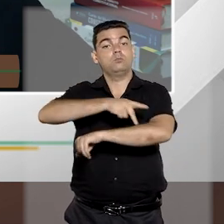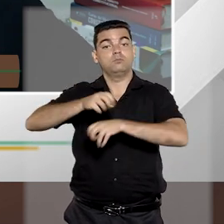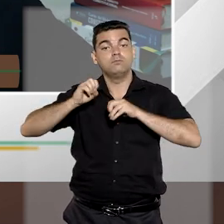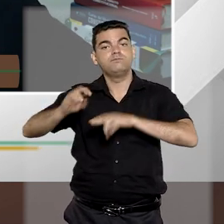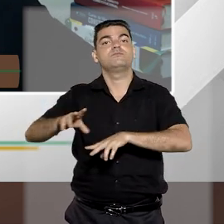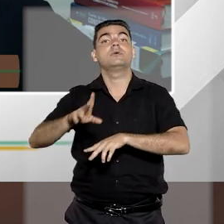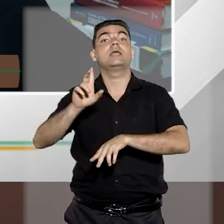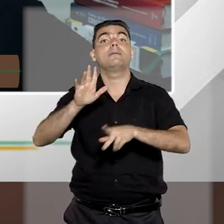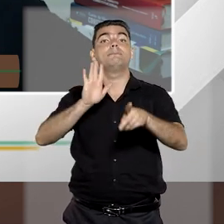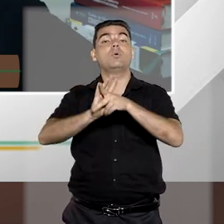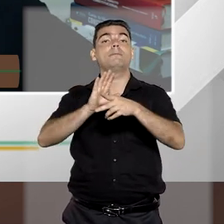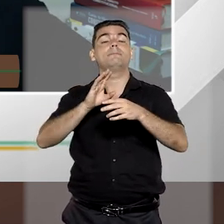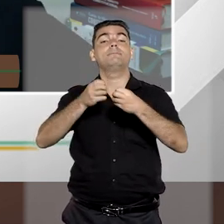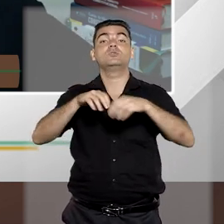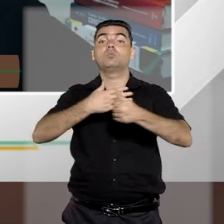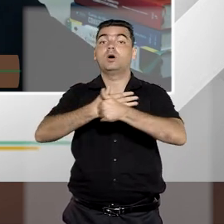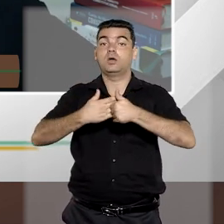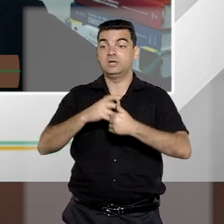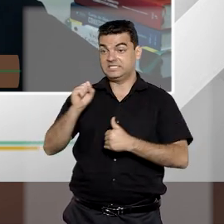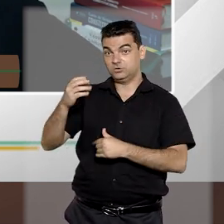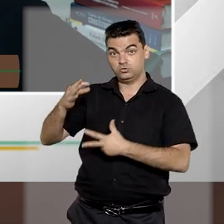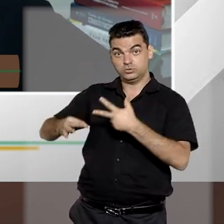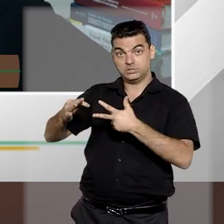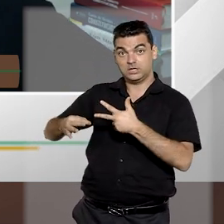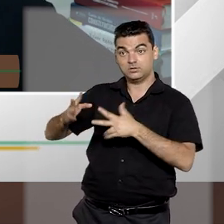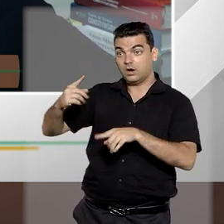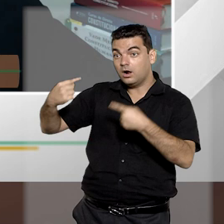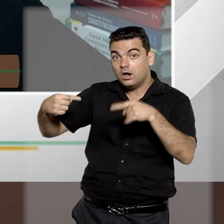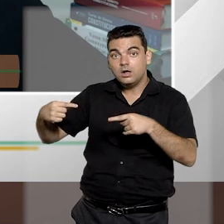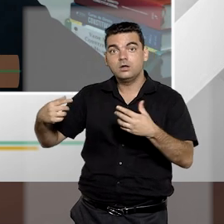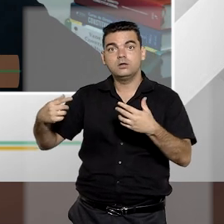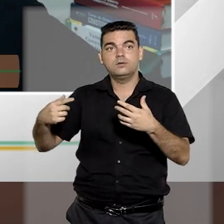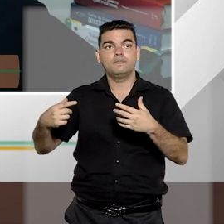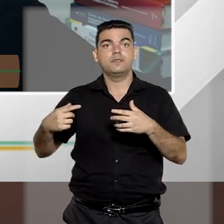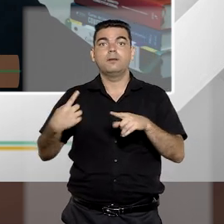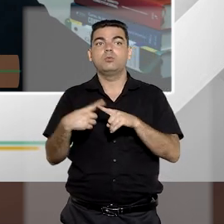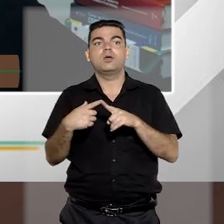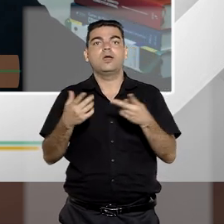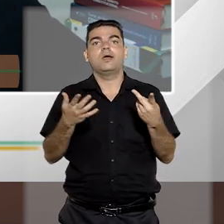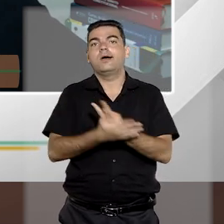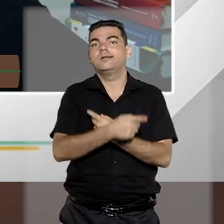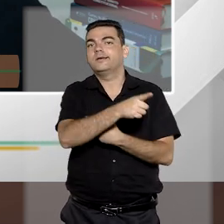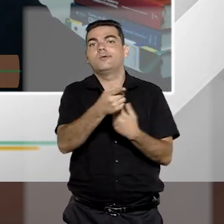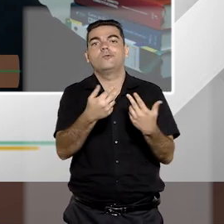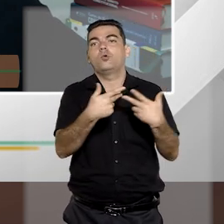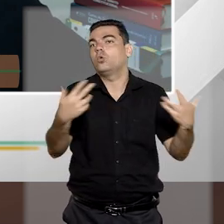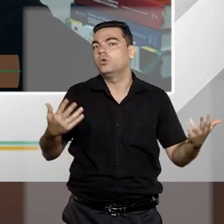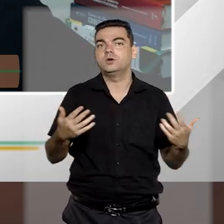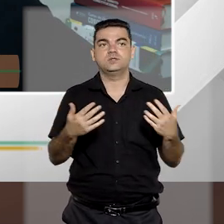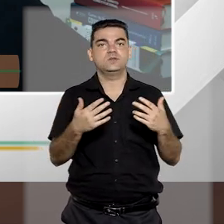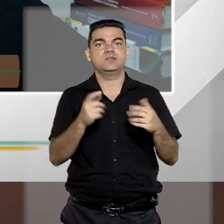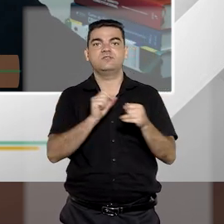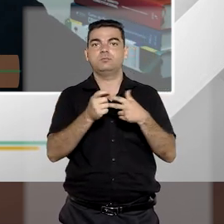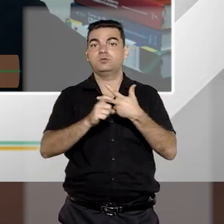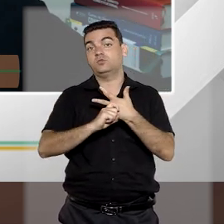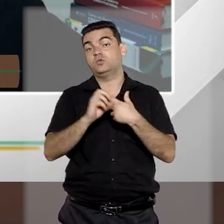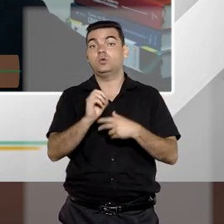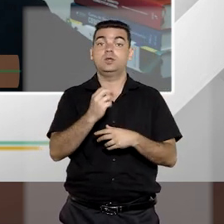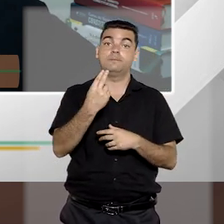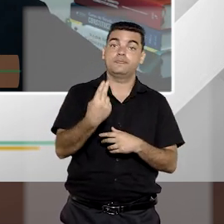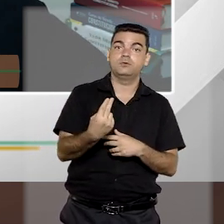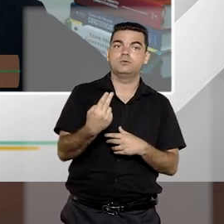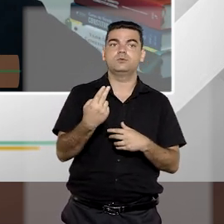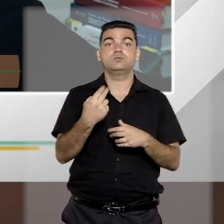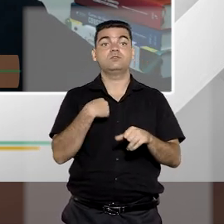dano moral. Se chegou até o Poder Judiciário, a discussão, em regra, ou foi por falha na prestação do serviço executado pelo Executivo,